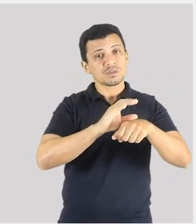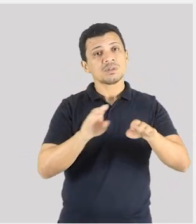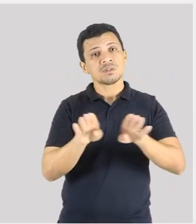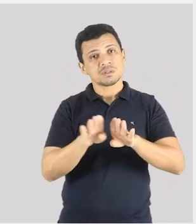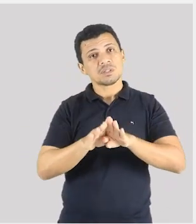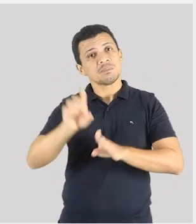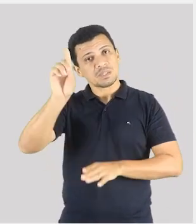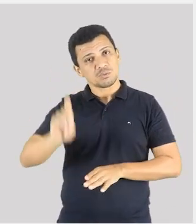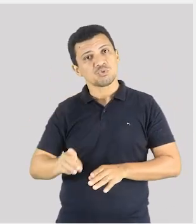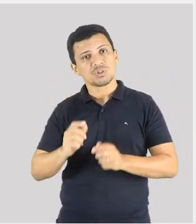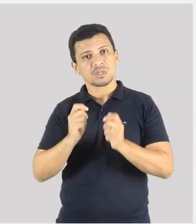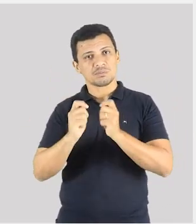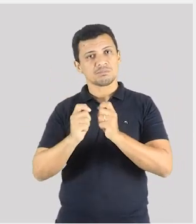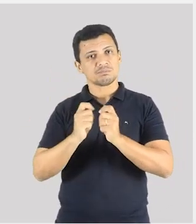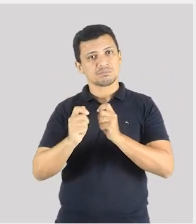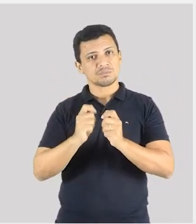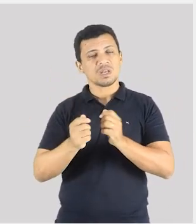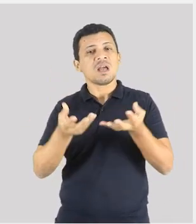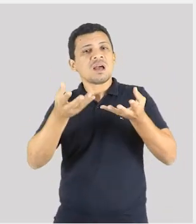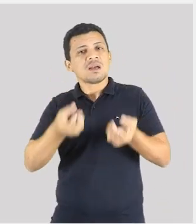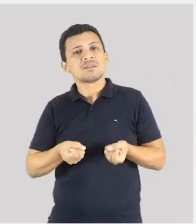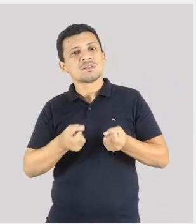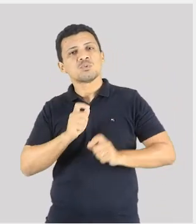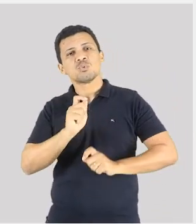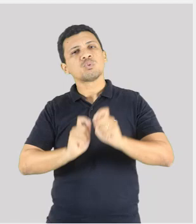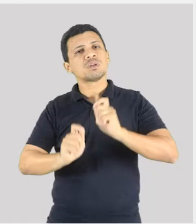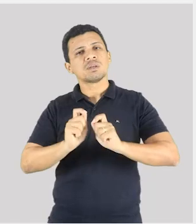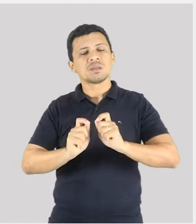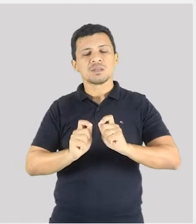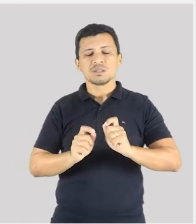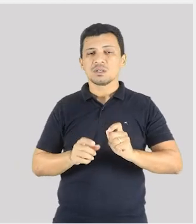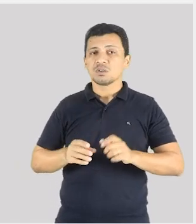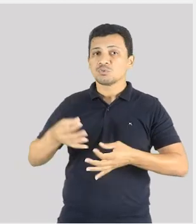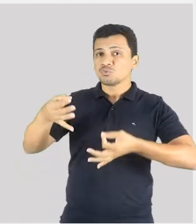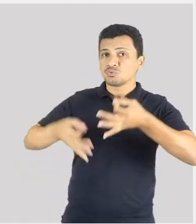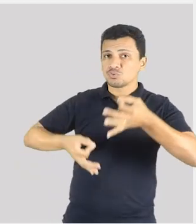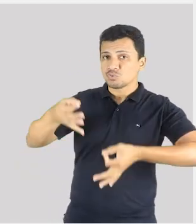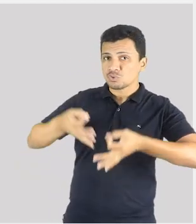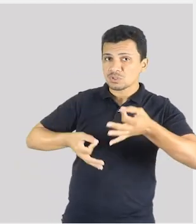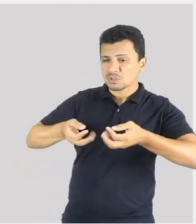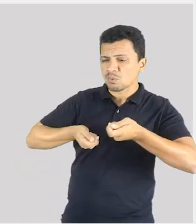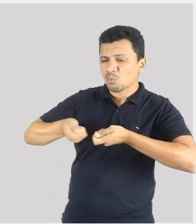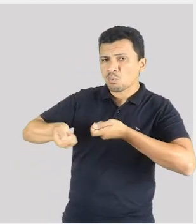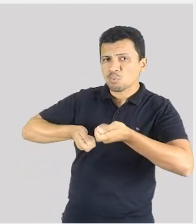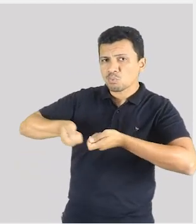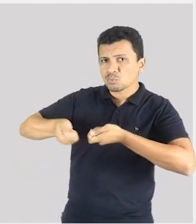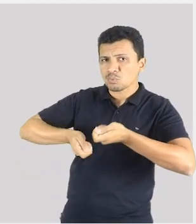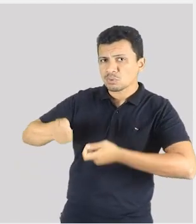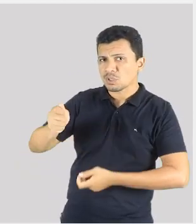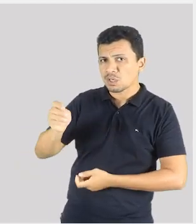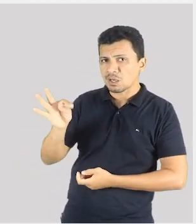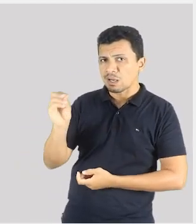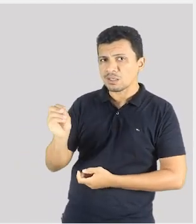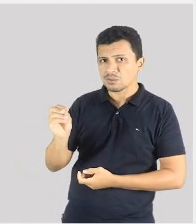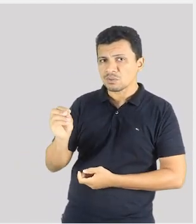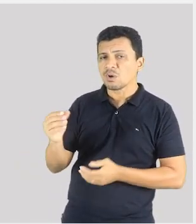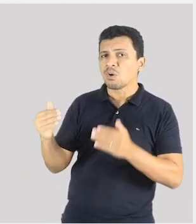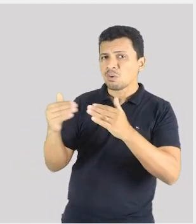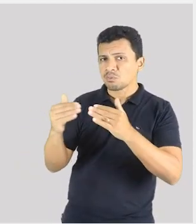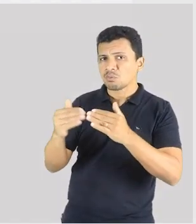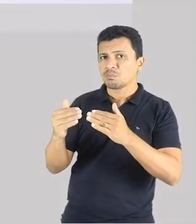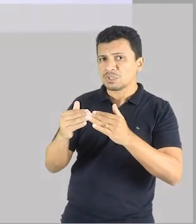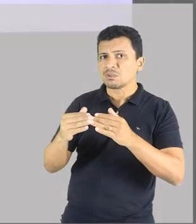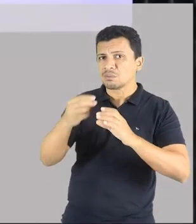direito administrativo, admite-se que o controle judicial sobre os atos discricionários alcance os seus aspectos